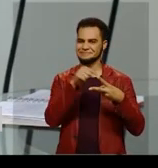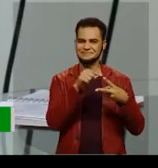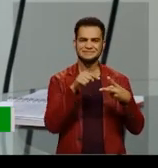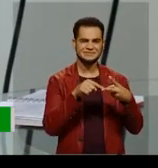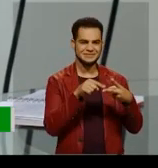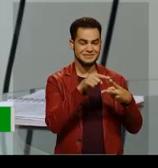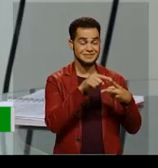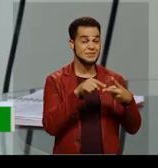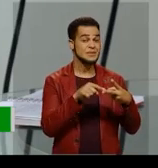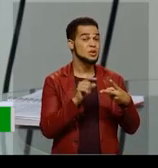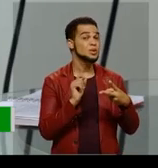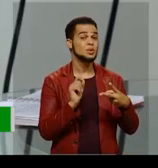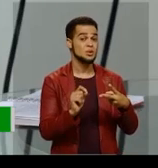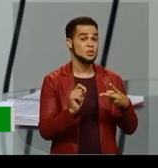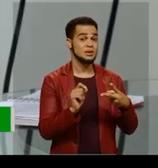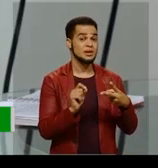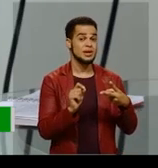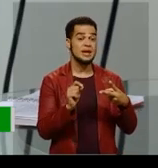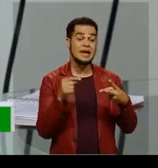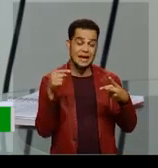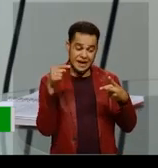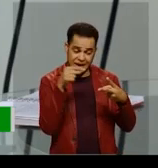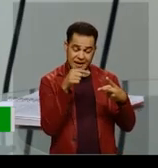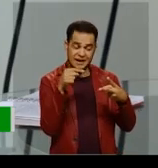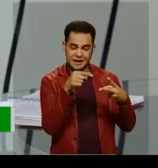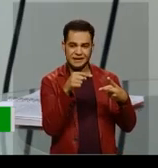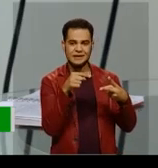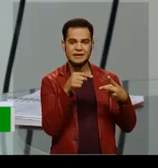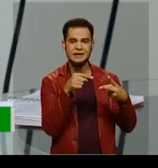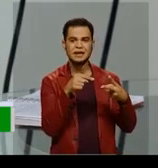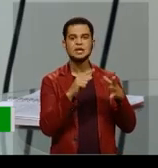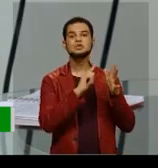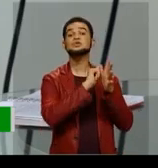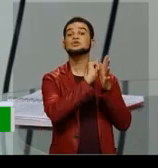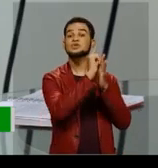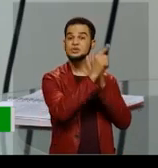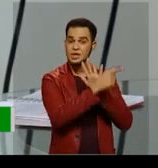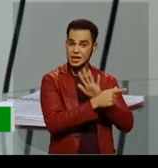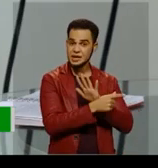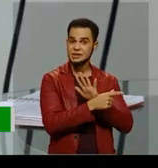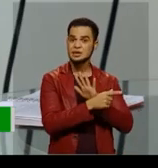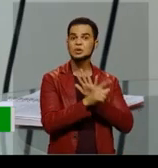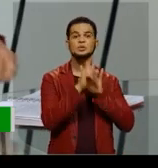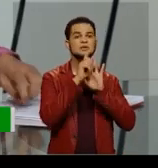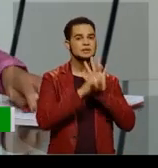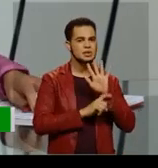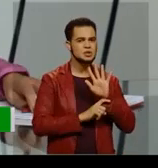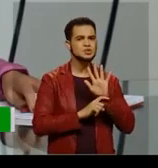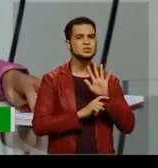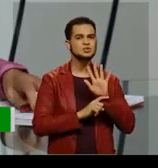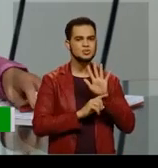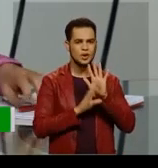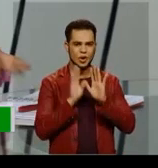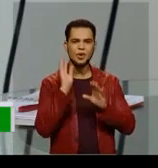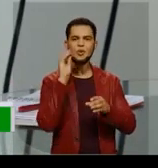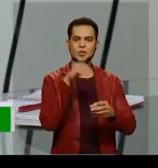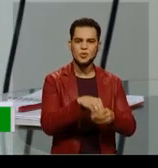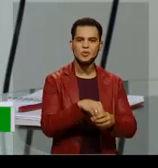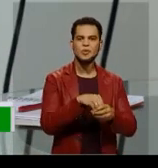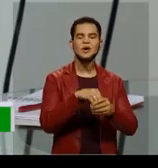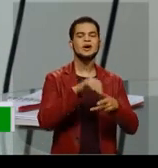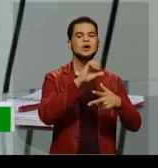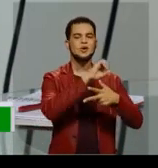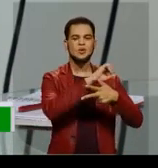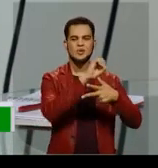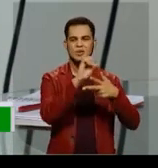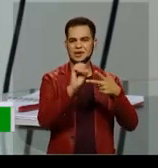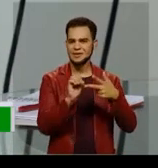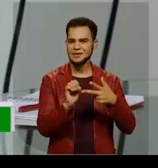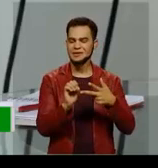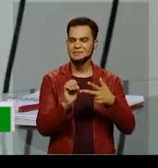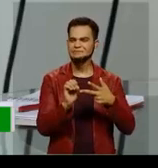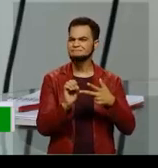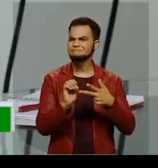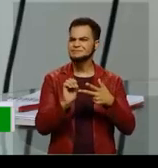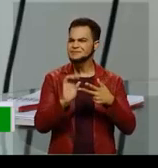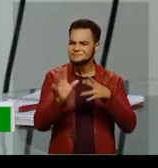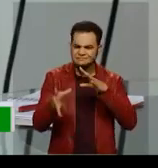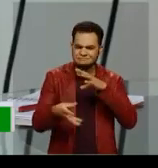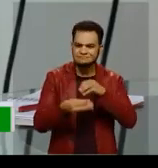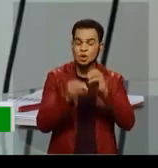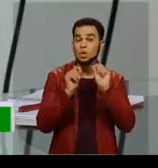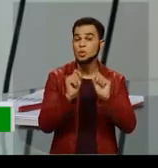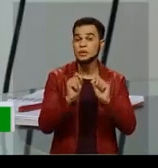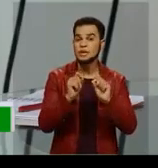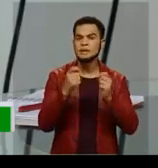é um gênero textual muito cobrado no Enem. E é justamente isso, é saber interpretar. Sempre